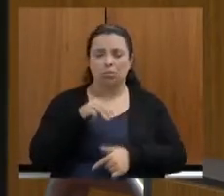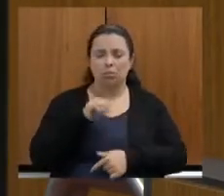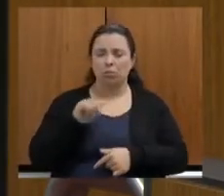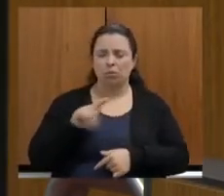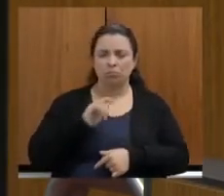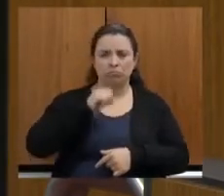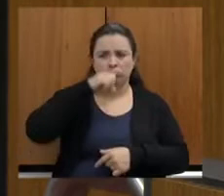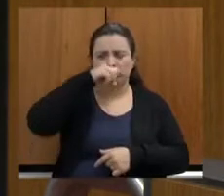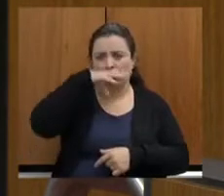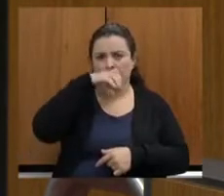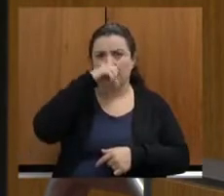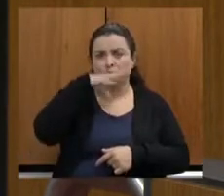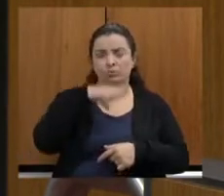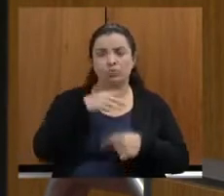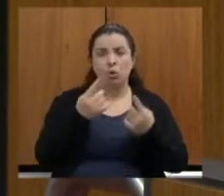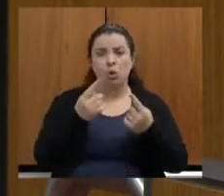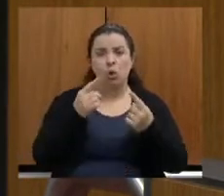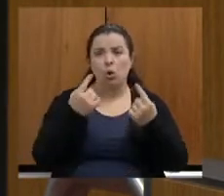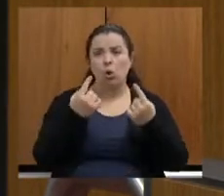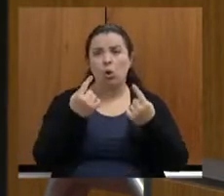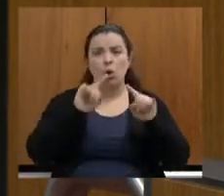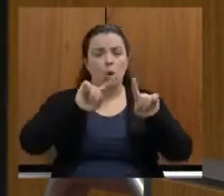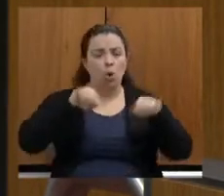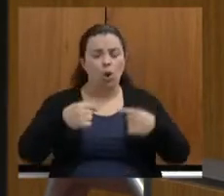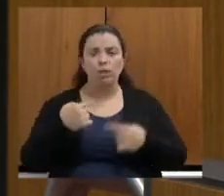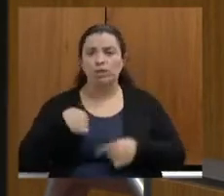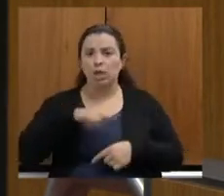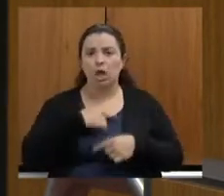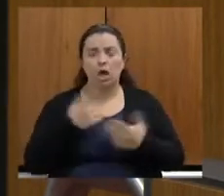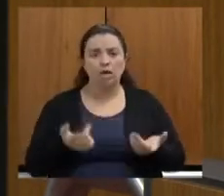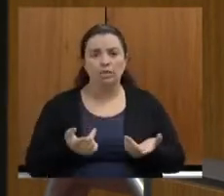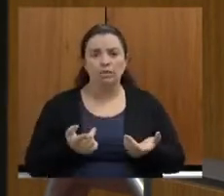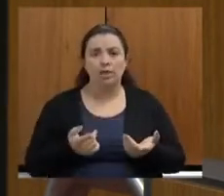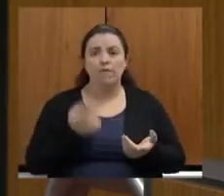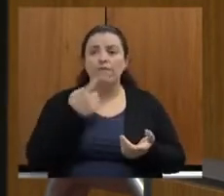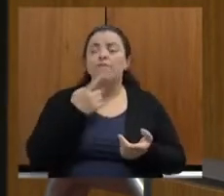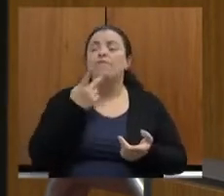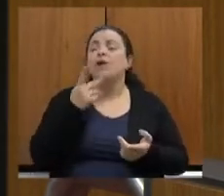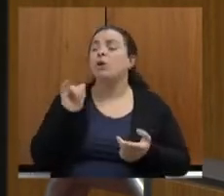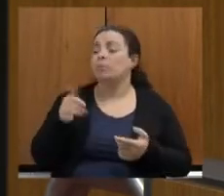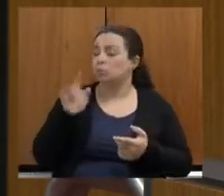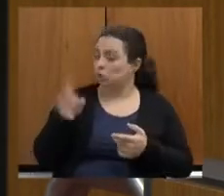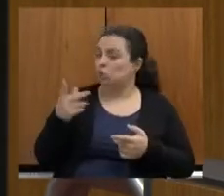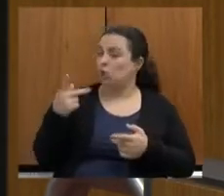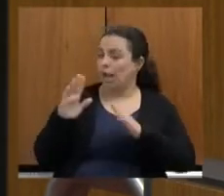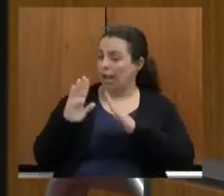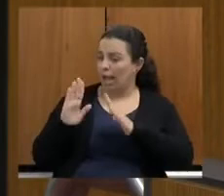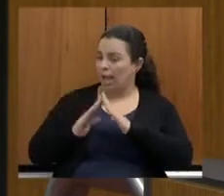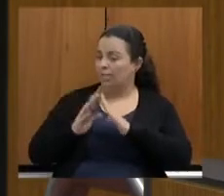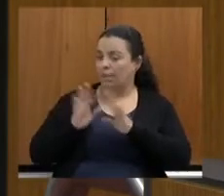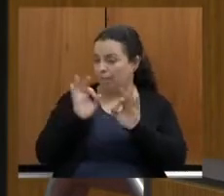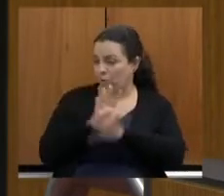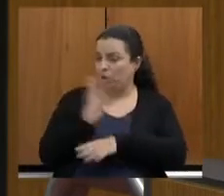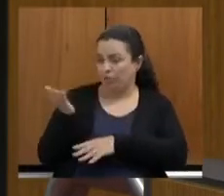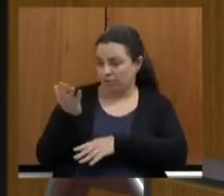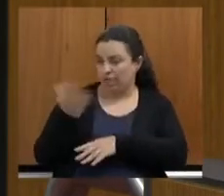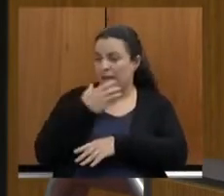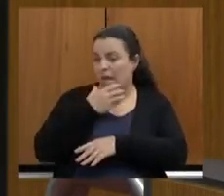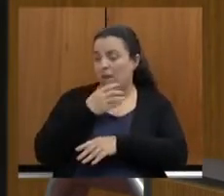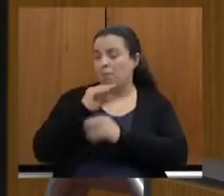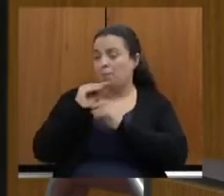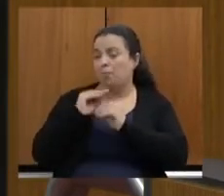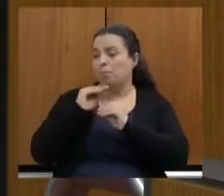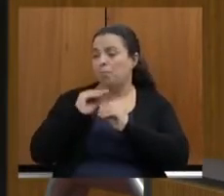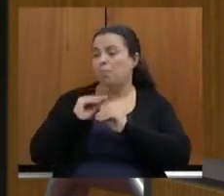possa ter até mesmo quando vira sete anos para atingido e fala sua casa tá pronta você quer mudar em dezembro para o rei